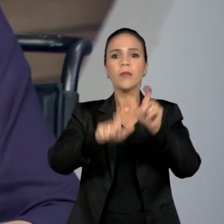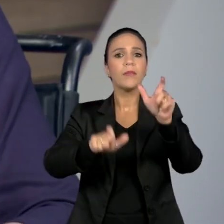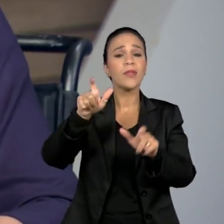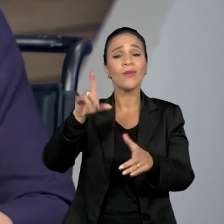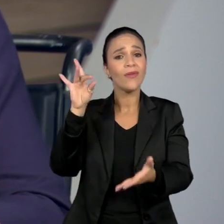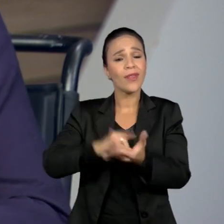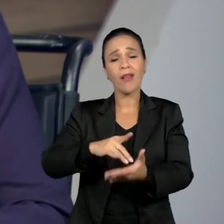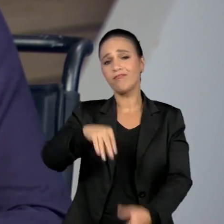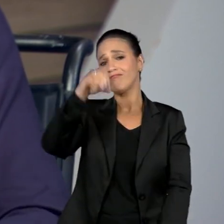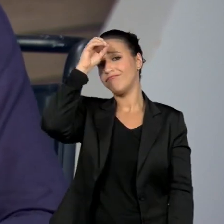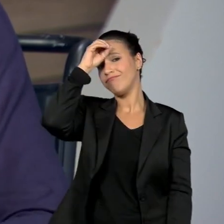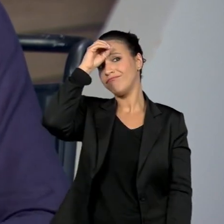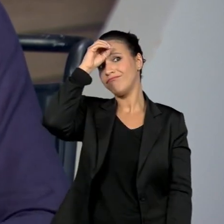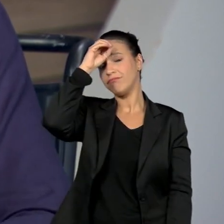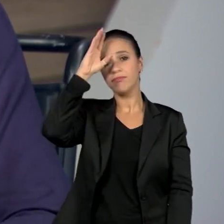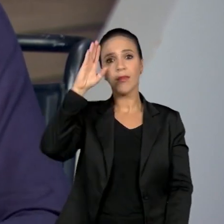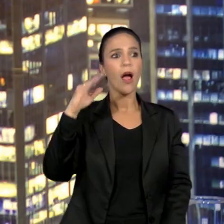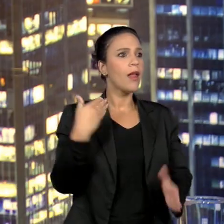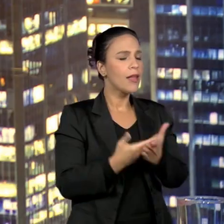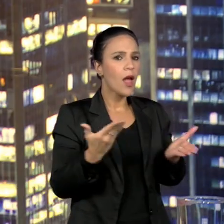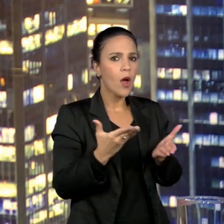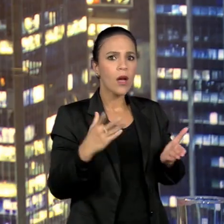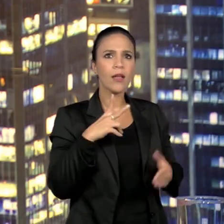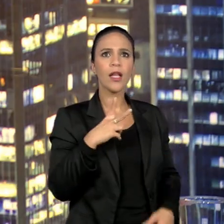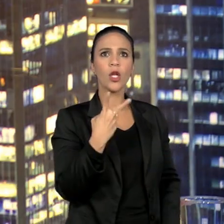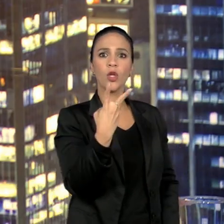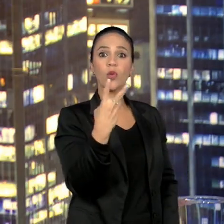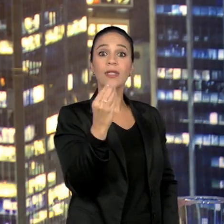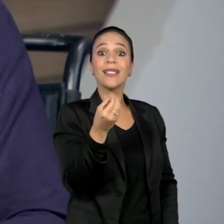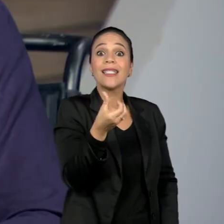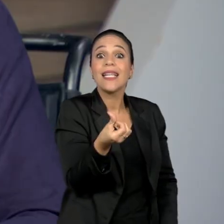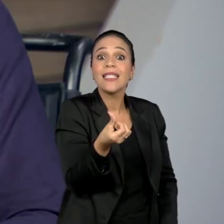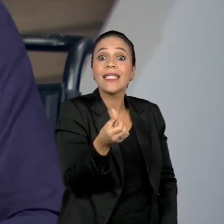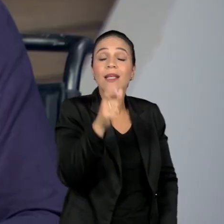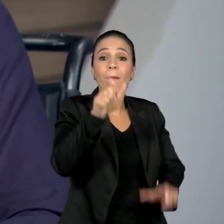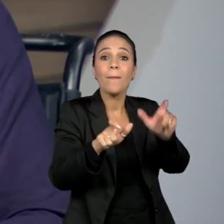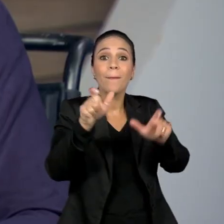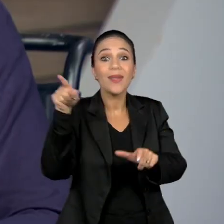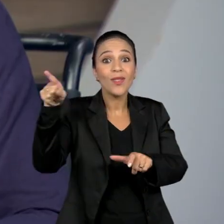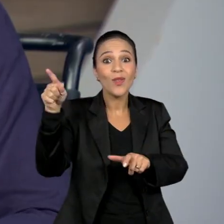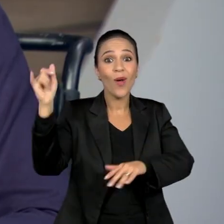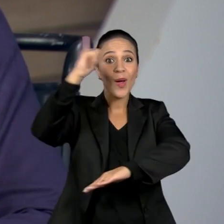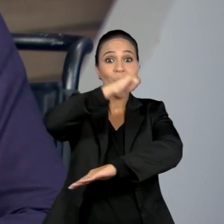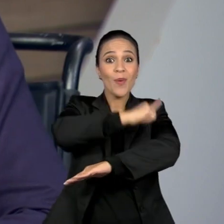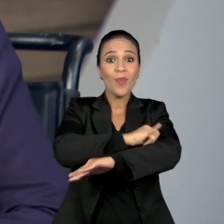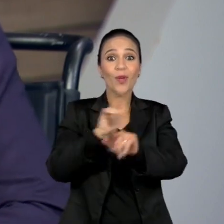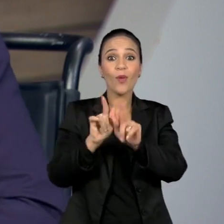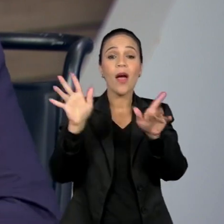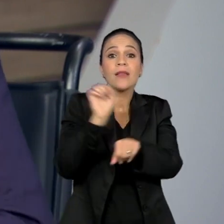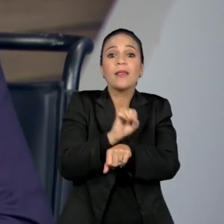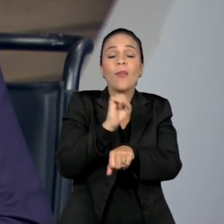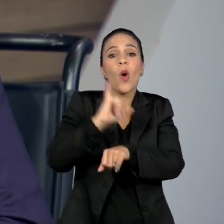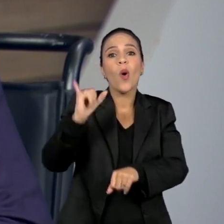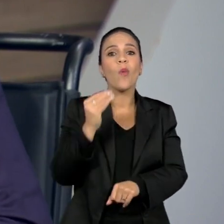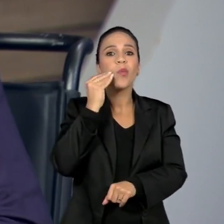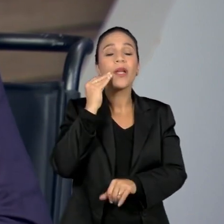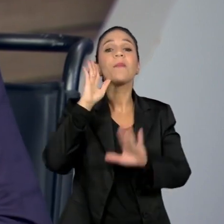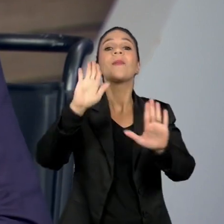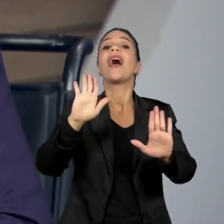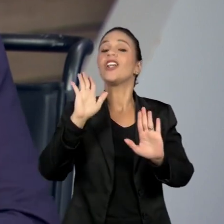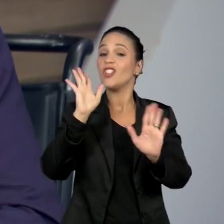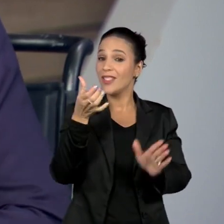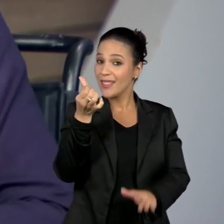passado 50 mil solicitações de refúgio no Brasil, uma média de 5 mil solicitações por mês, segundo o governo brasileiro. E nós